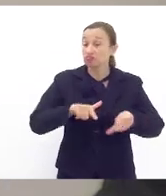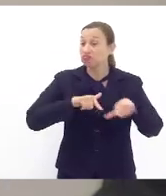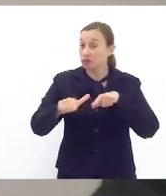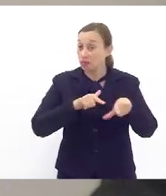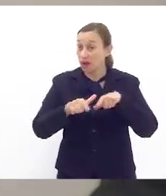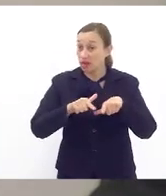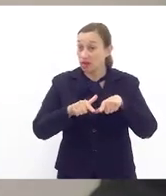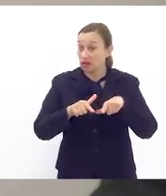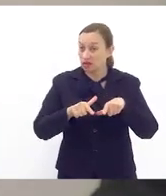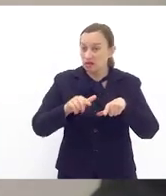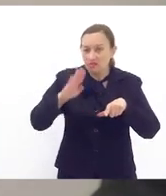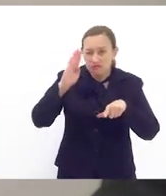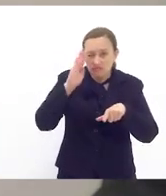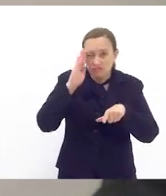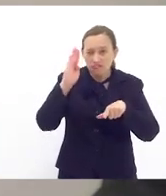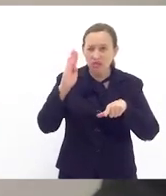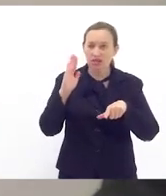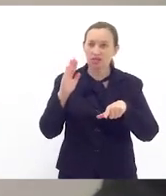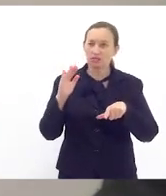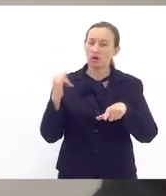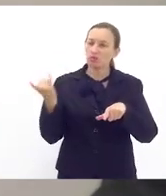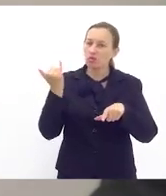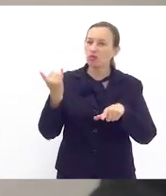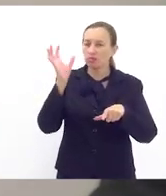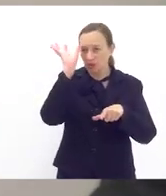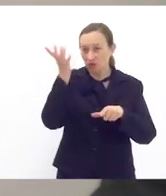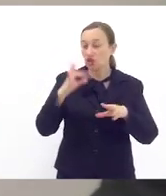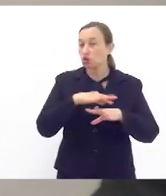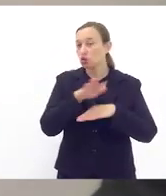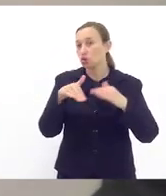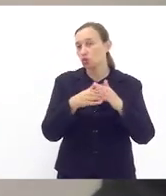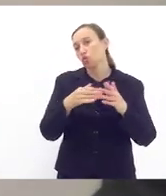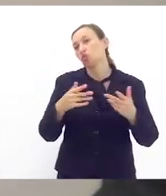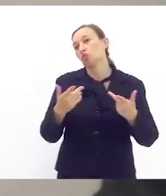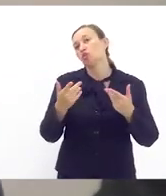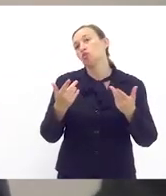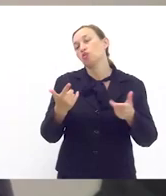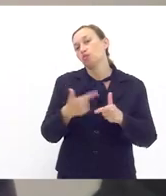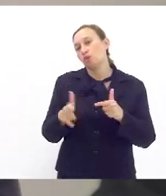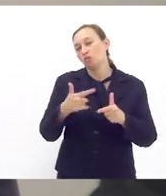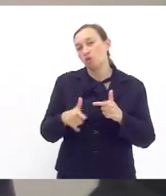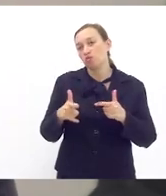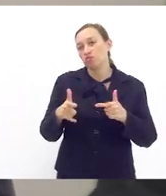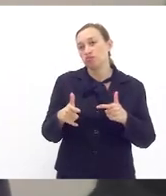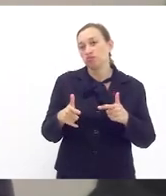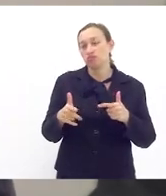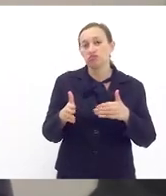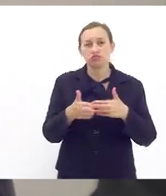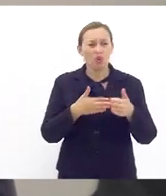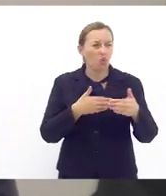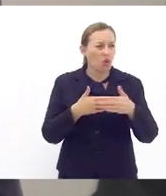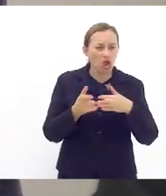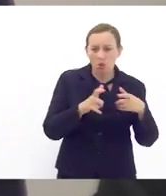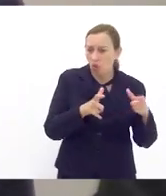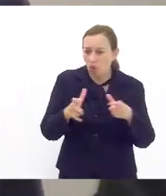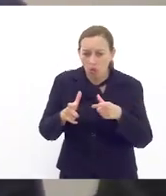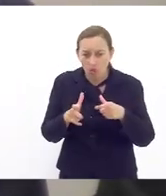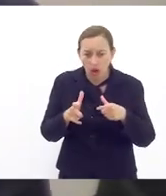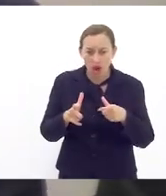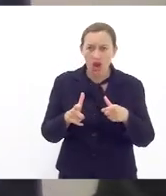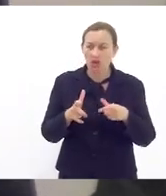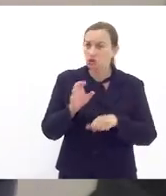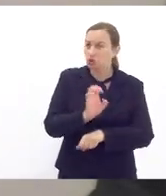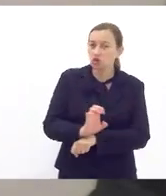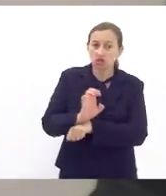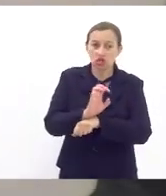trabalho Espetacular para a gente resolver esse problema de uma vez por todas por onde você anda nesse estado problema de distribuição